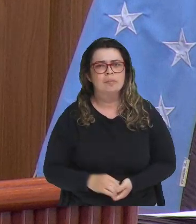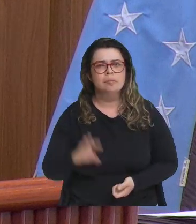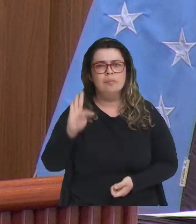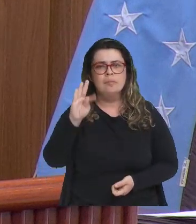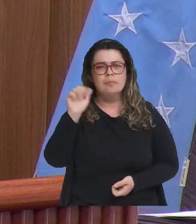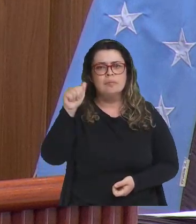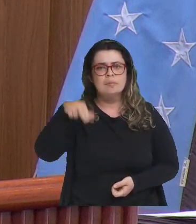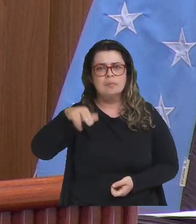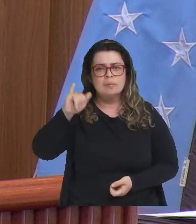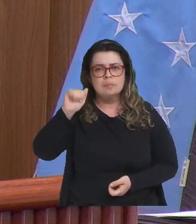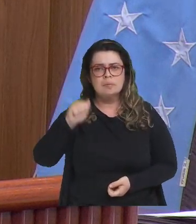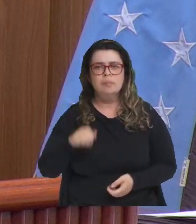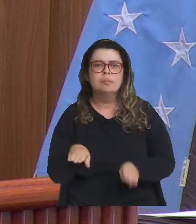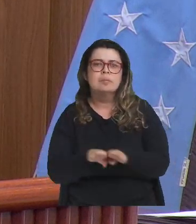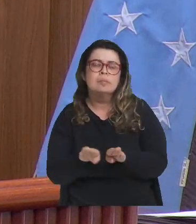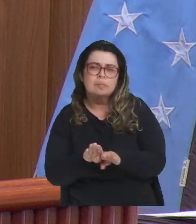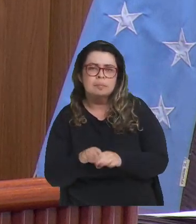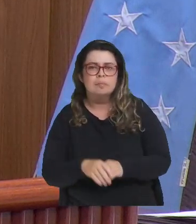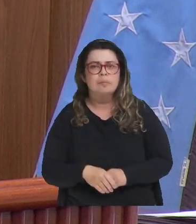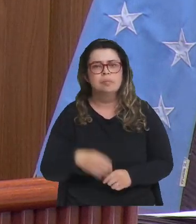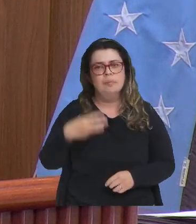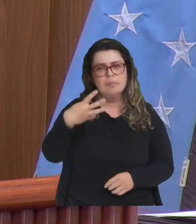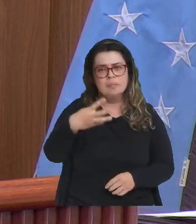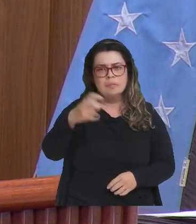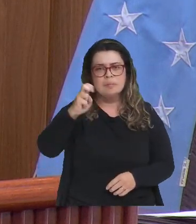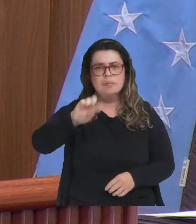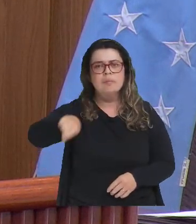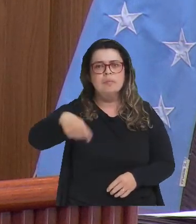também faz parte desse projeto,